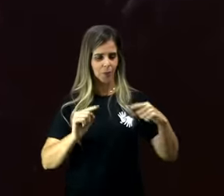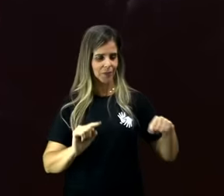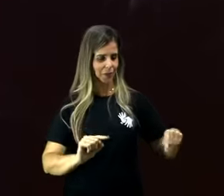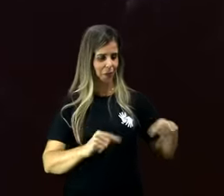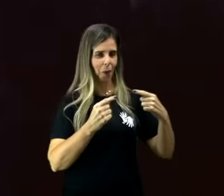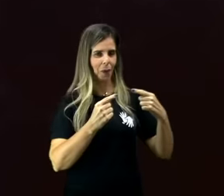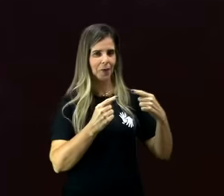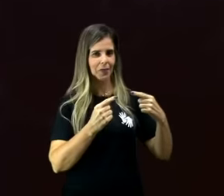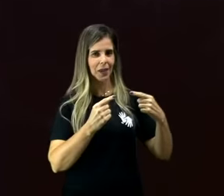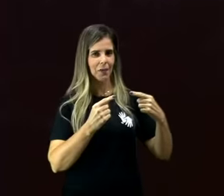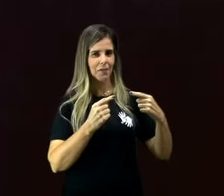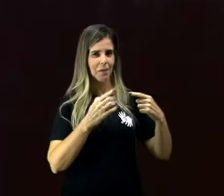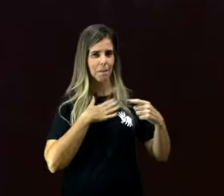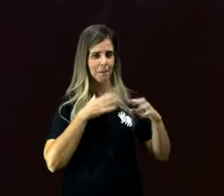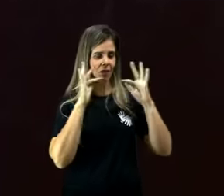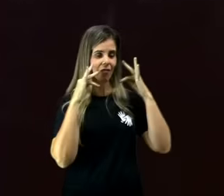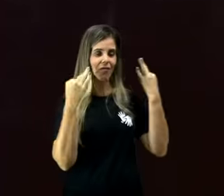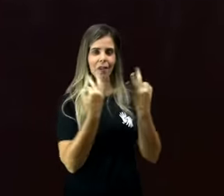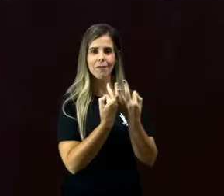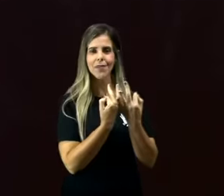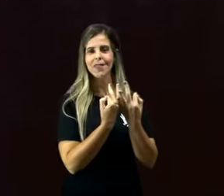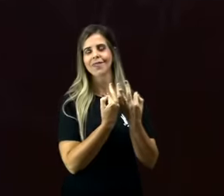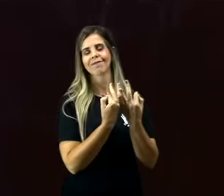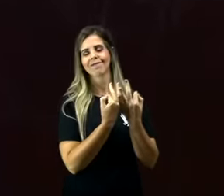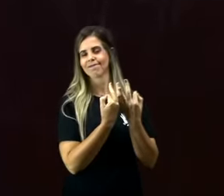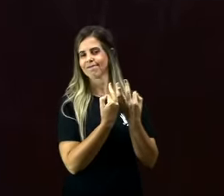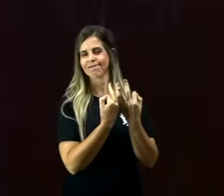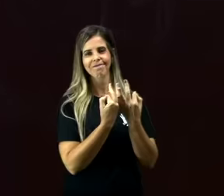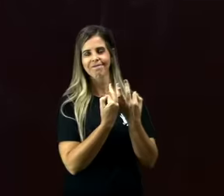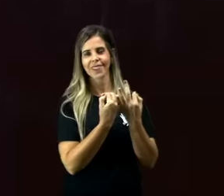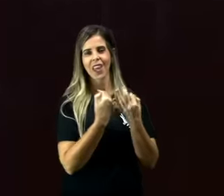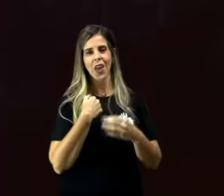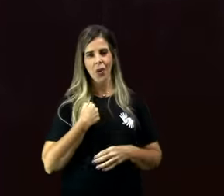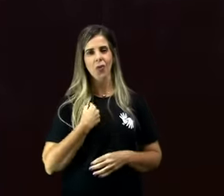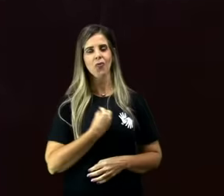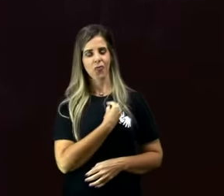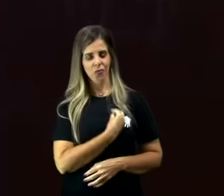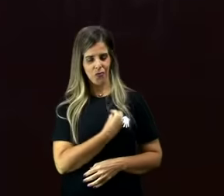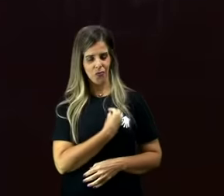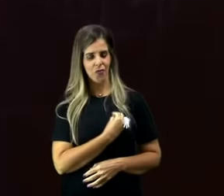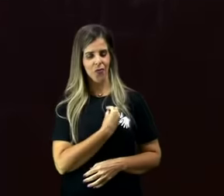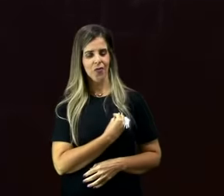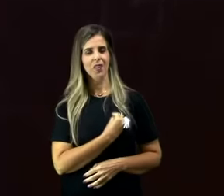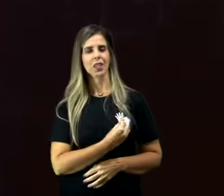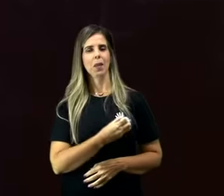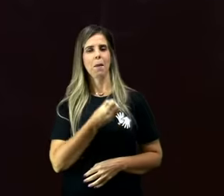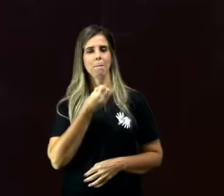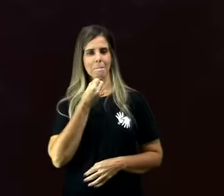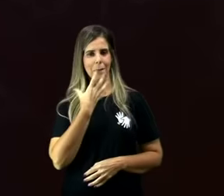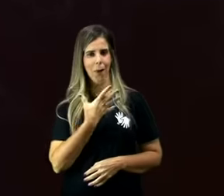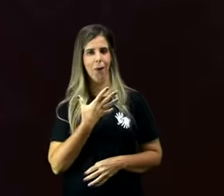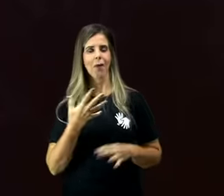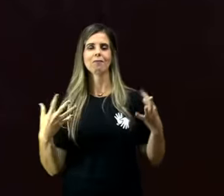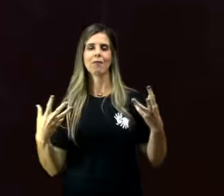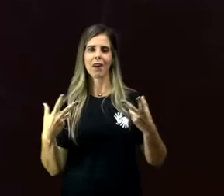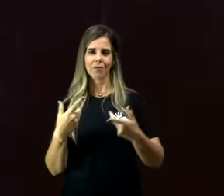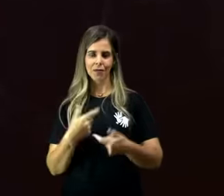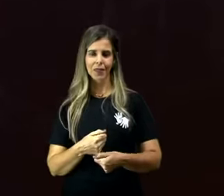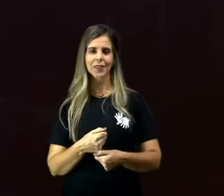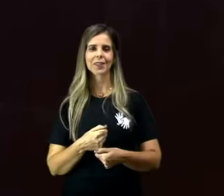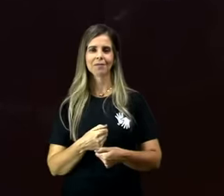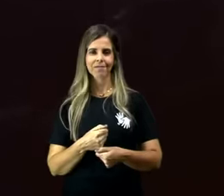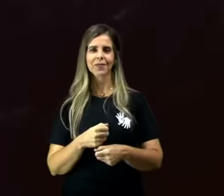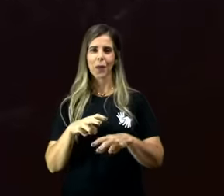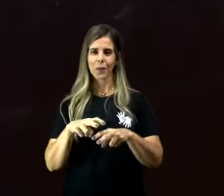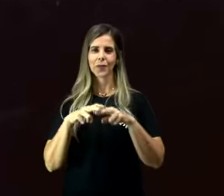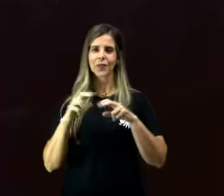eu viverei uma vida abundante, poderosa aqui na terra, para a glória de Deus. Só quem crê, dá um